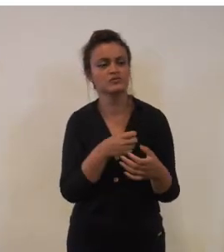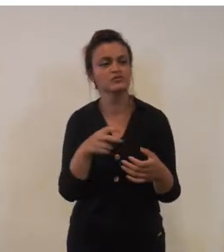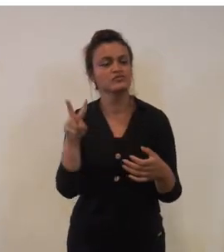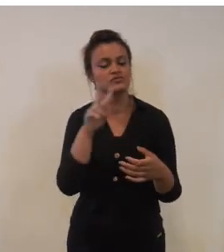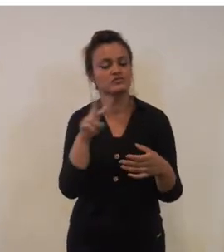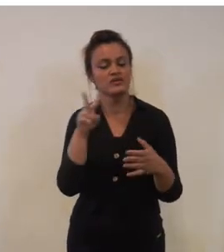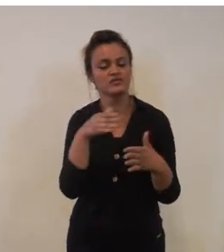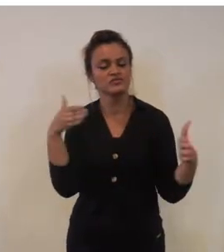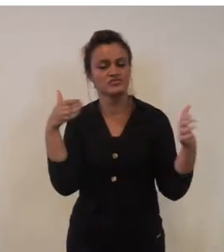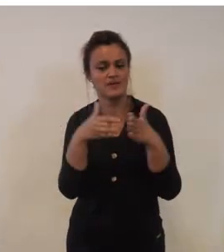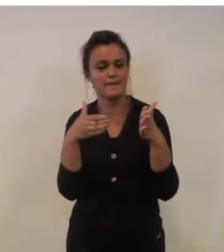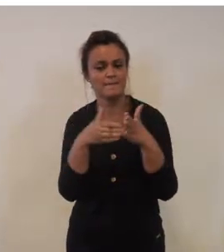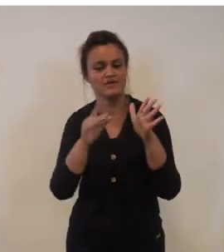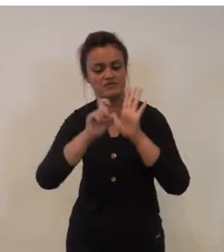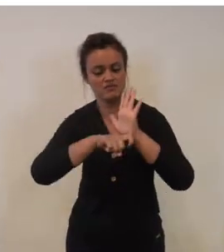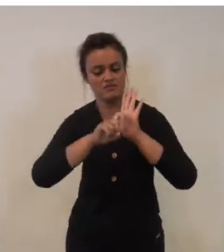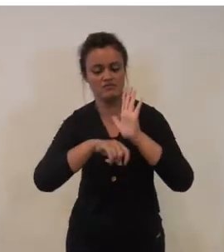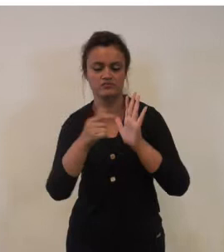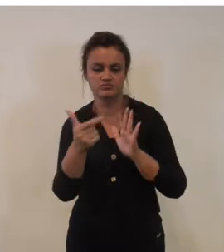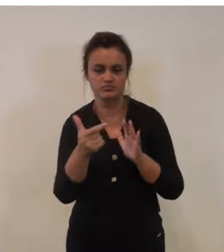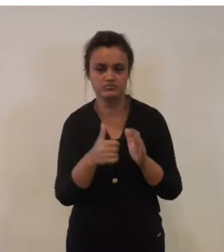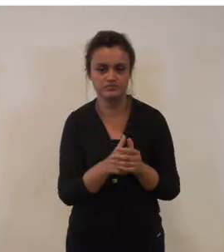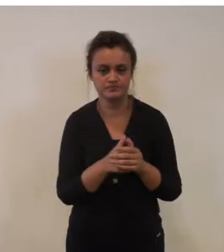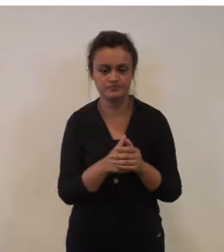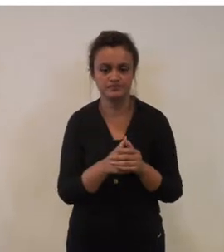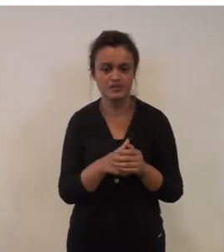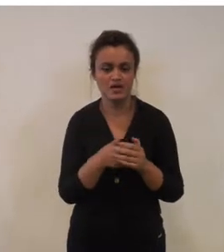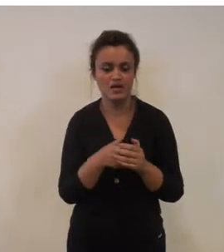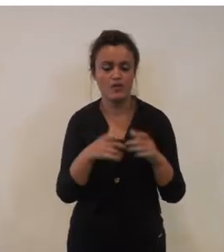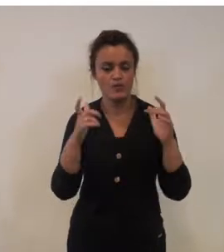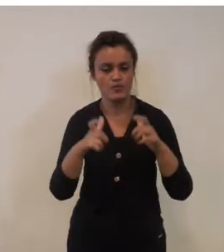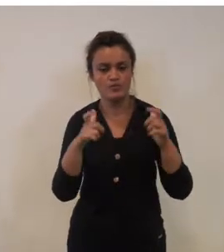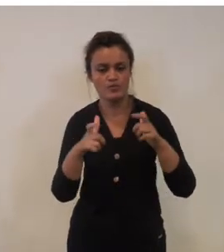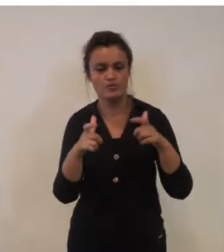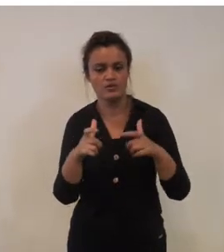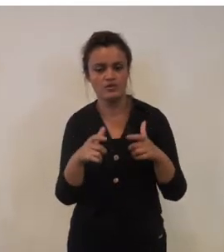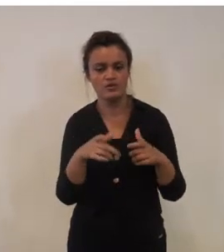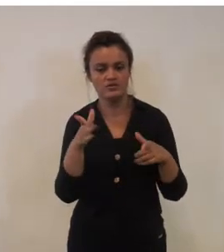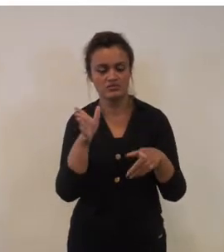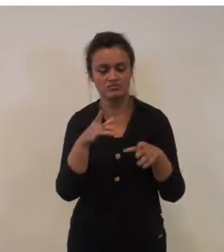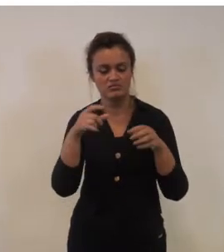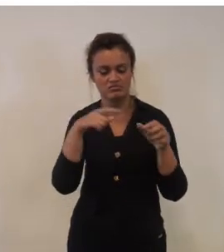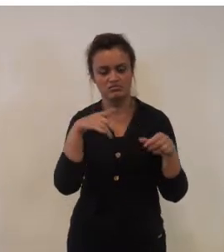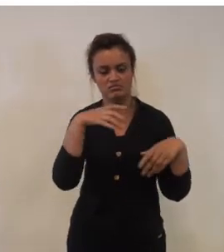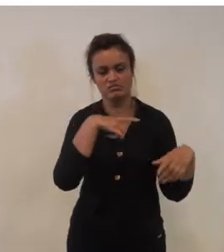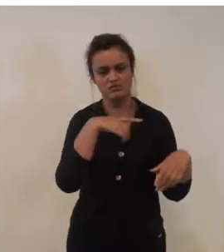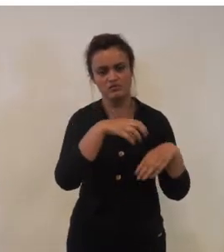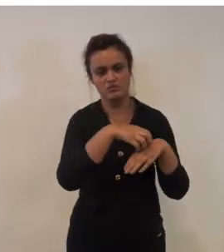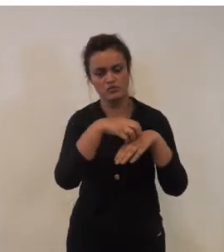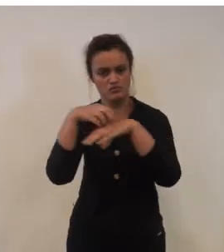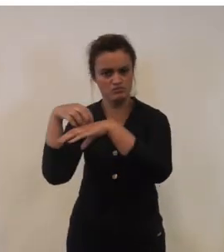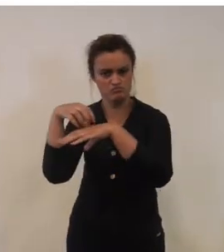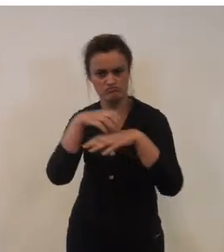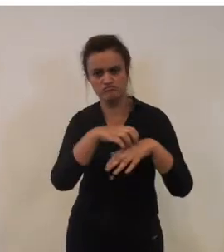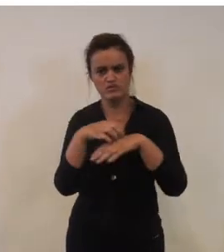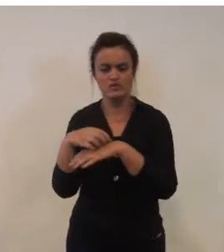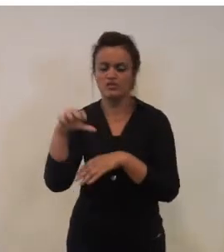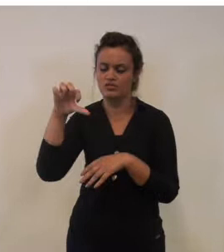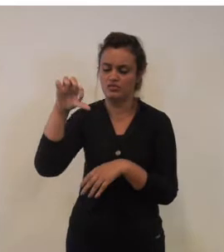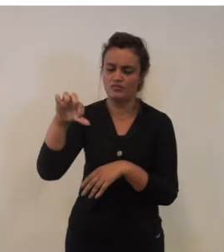de barreiras não tarifárias, né? Ou seja, a região, nas suas exportações, recebe um equivalente a